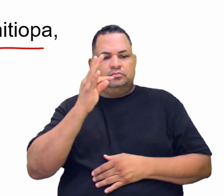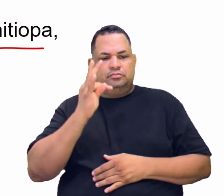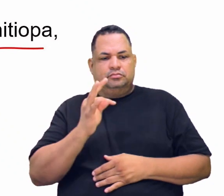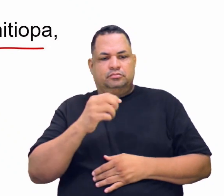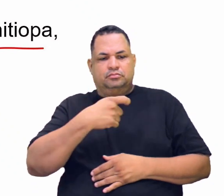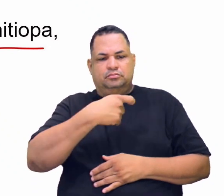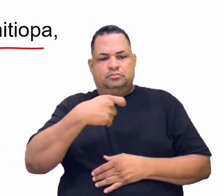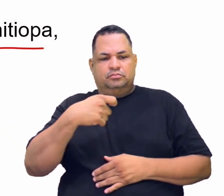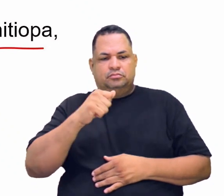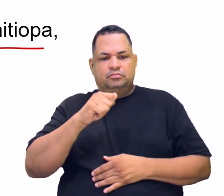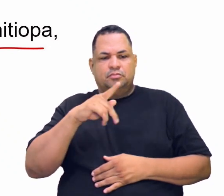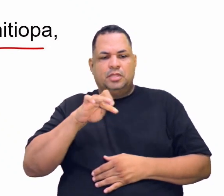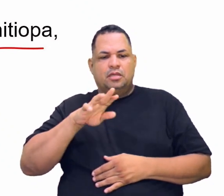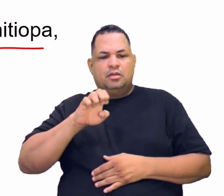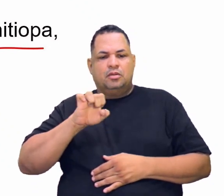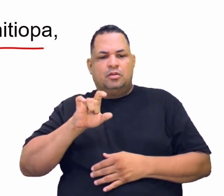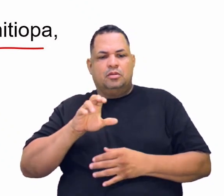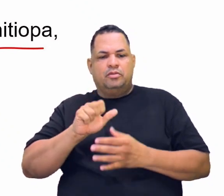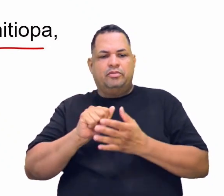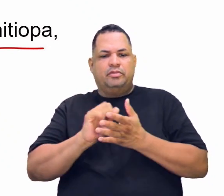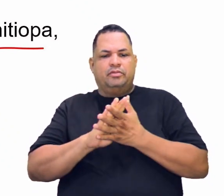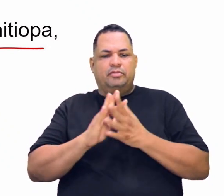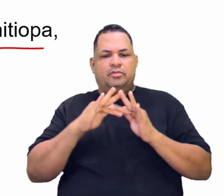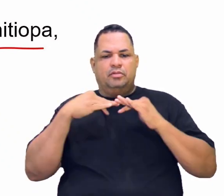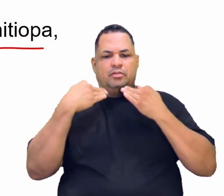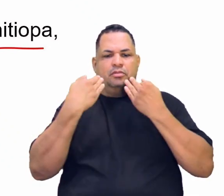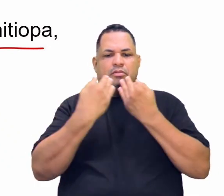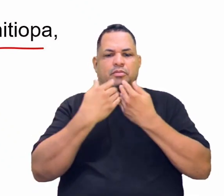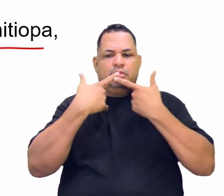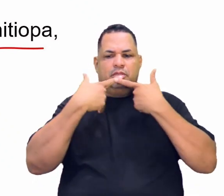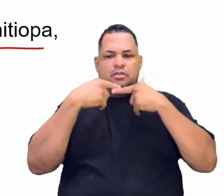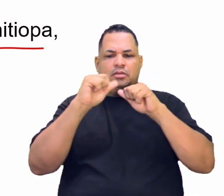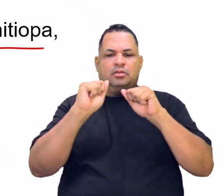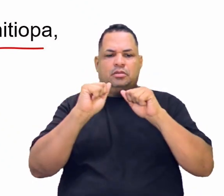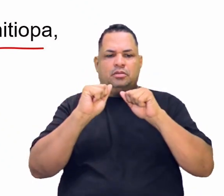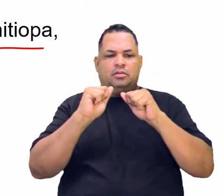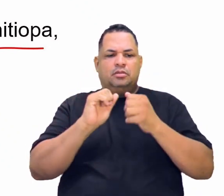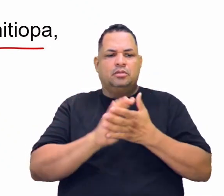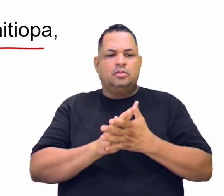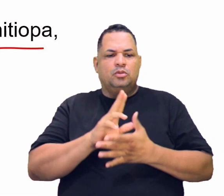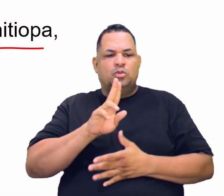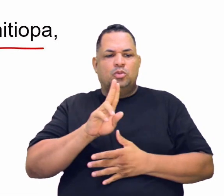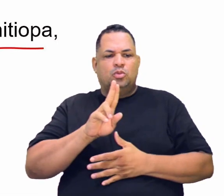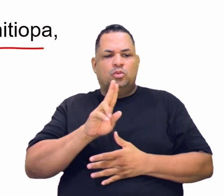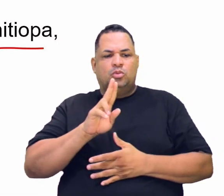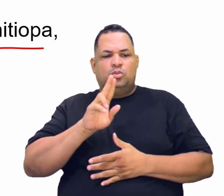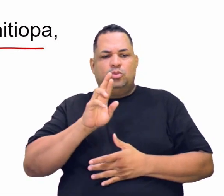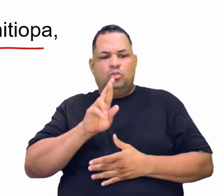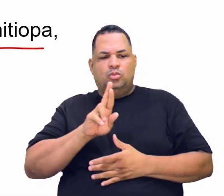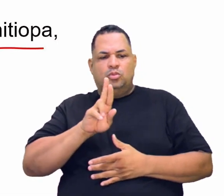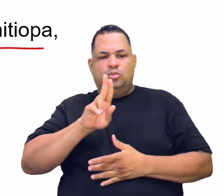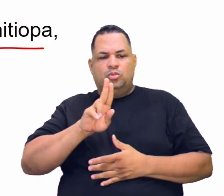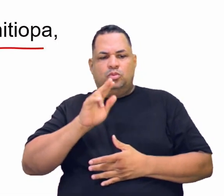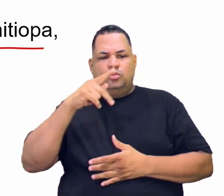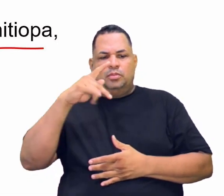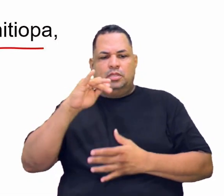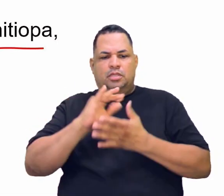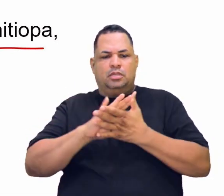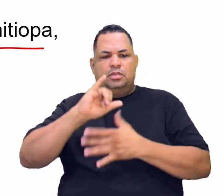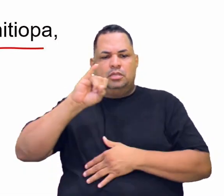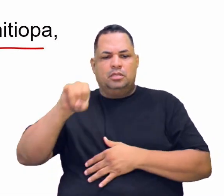Texapacura, eles são da família linguística de quem? Do Urupá e Jaru.